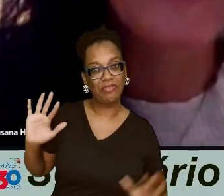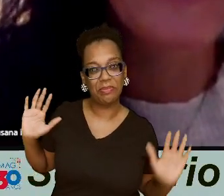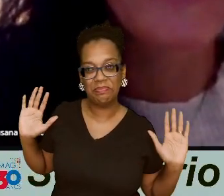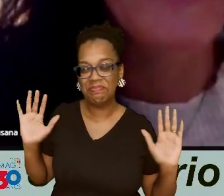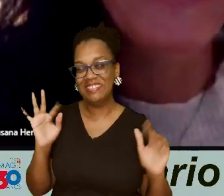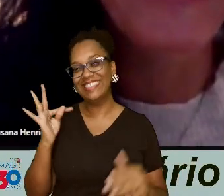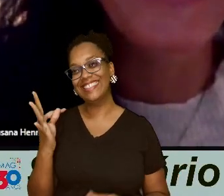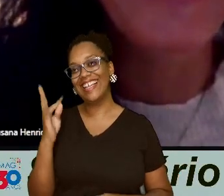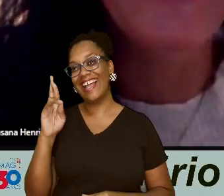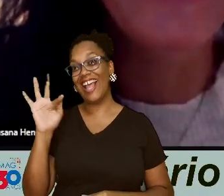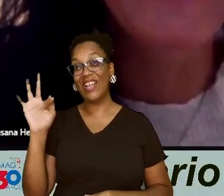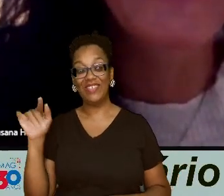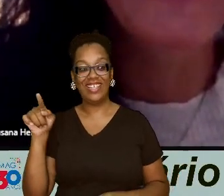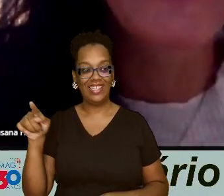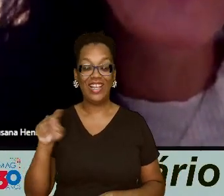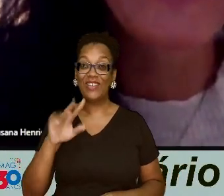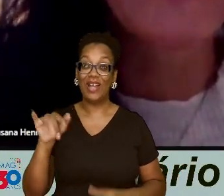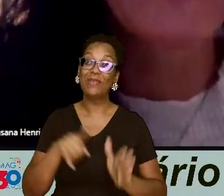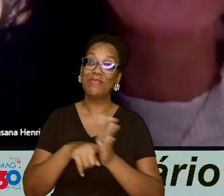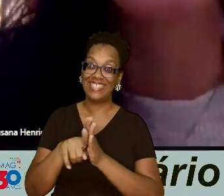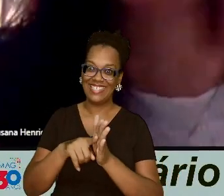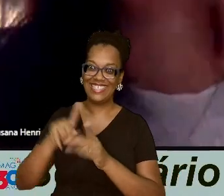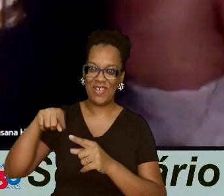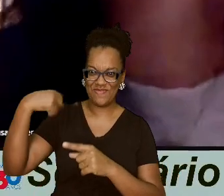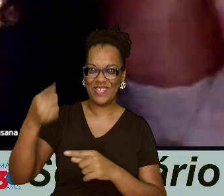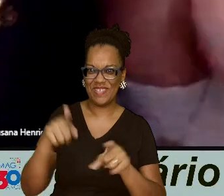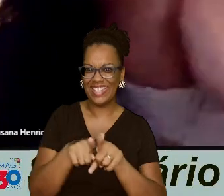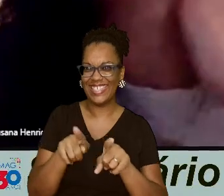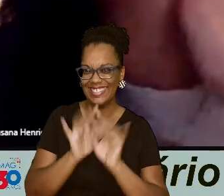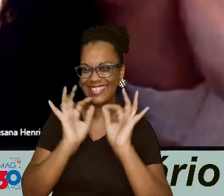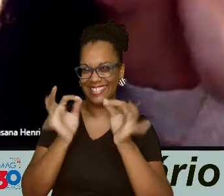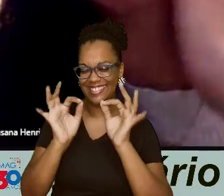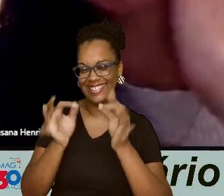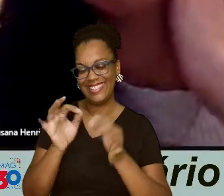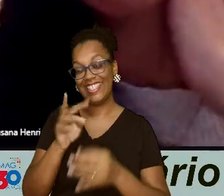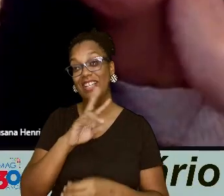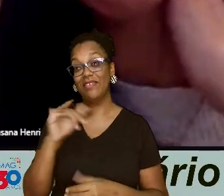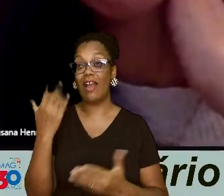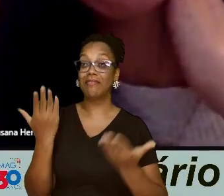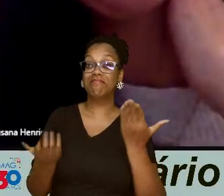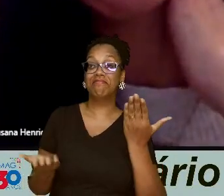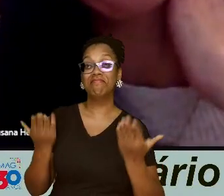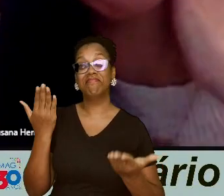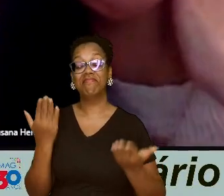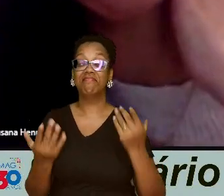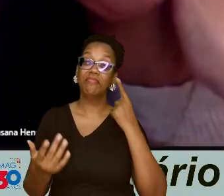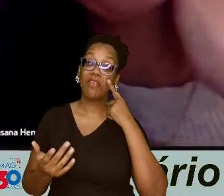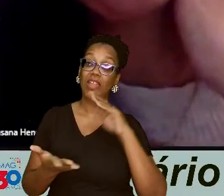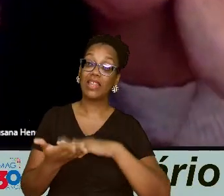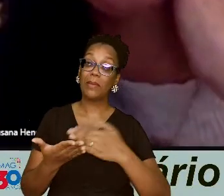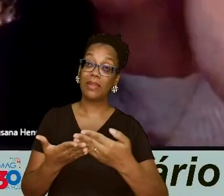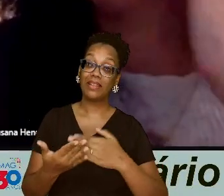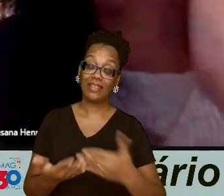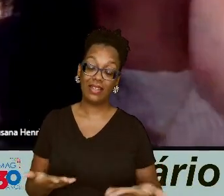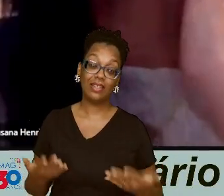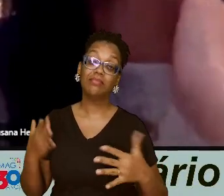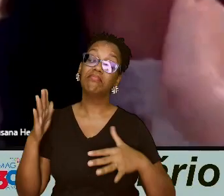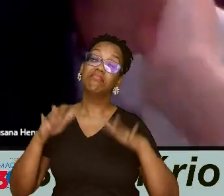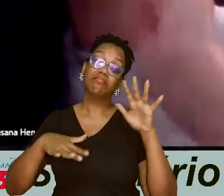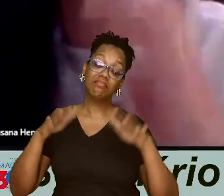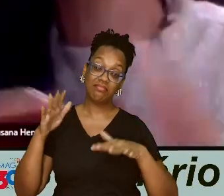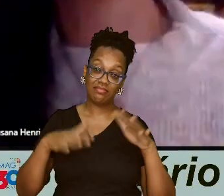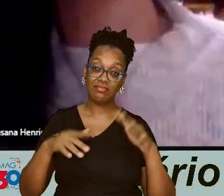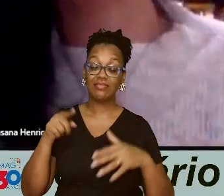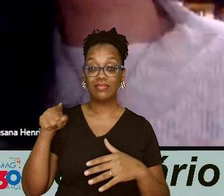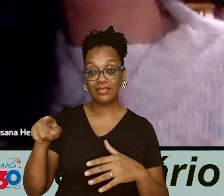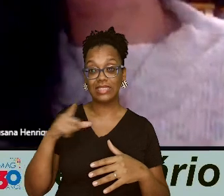TRF, que vai... A próxima pesquisa também, né, Roberto? Exatamente, que vai aí ponderar e vai interpretar, né? Provavelmente